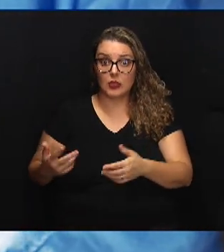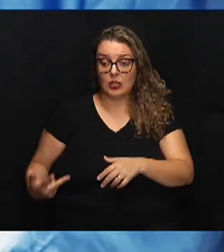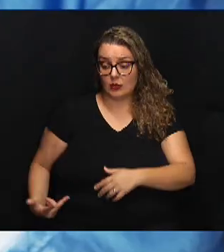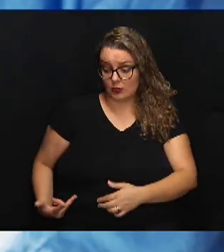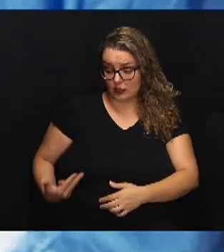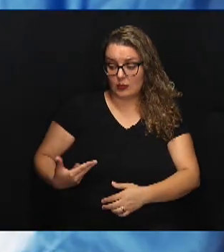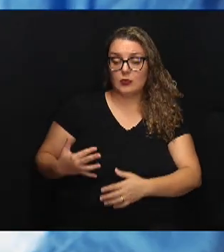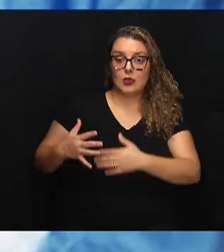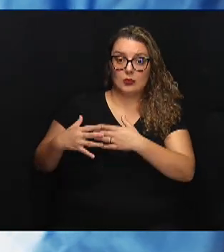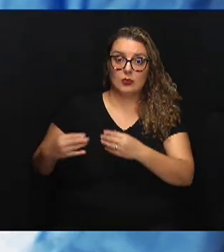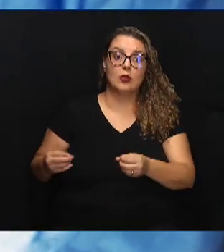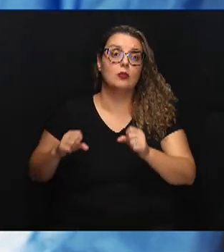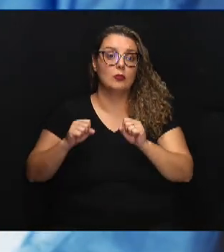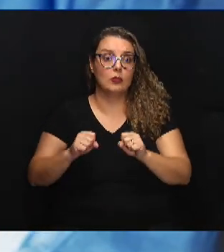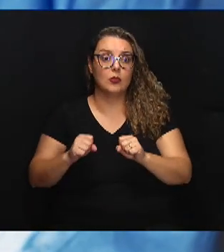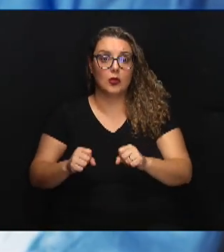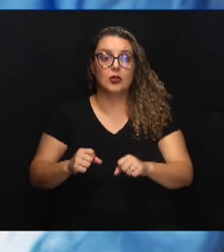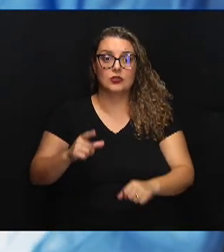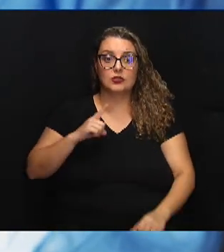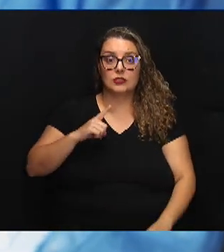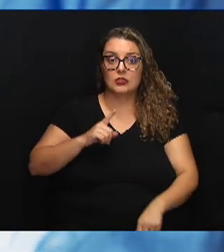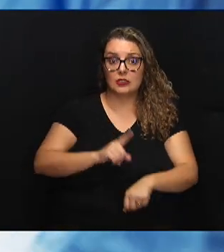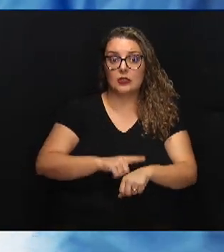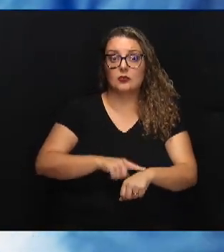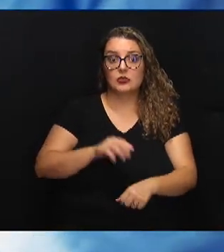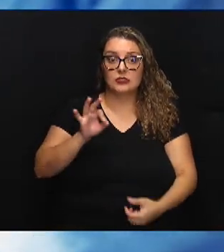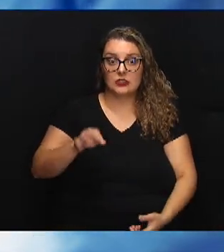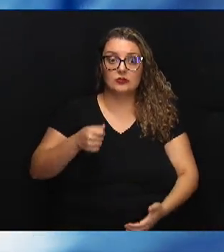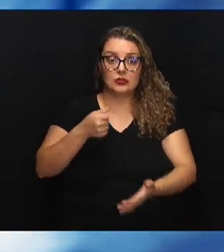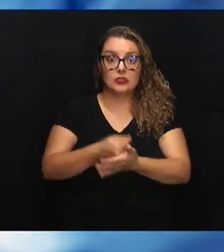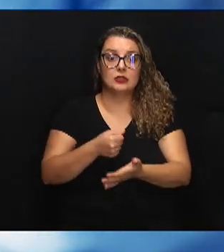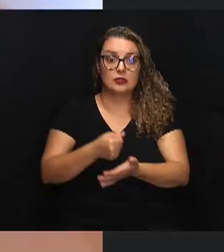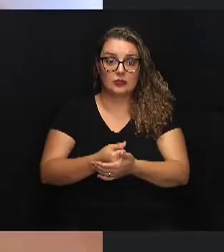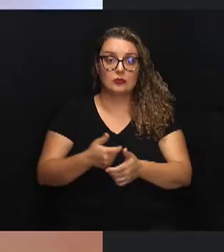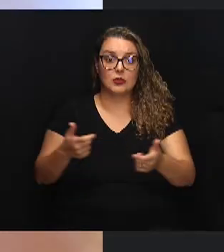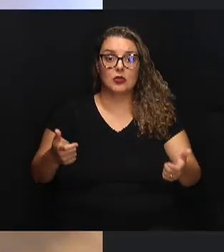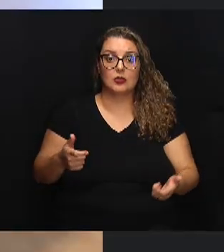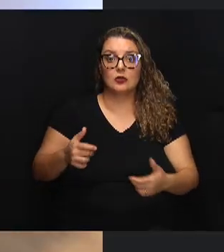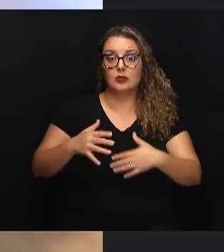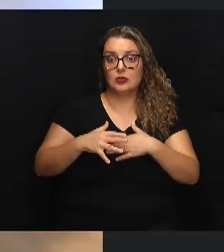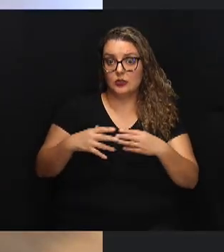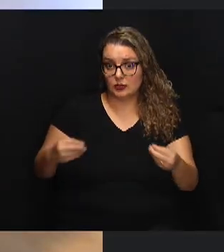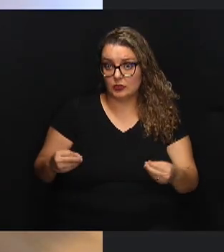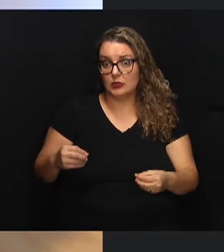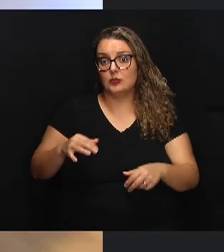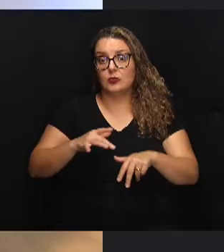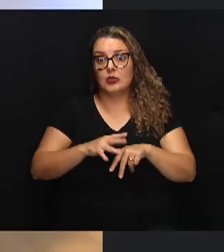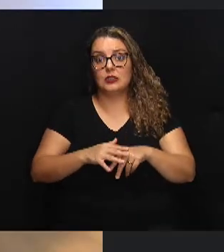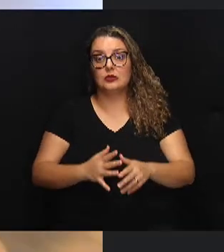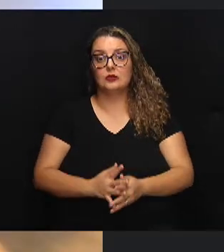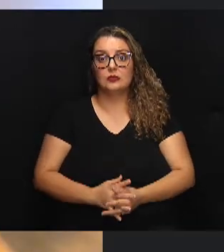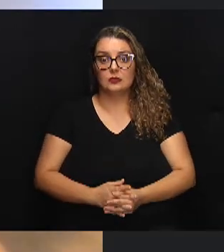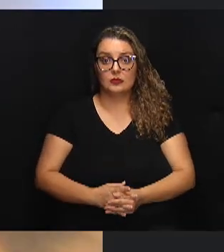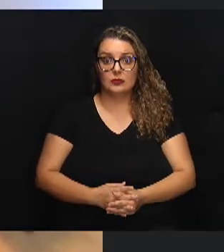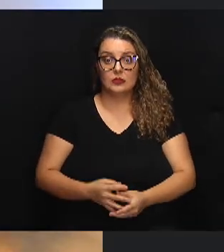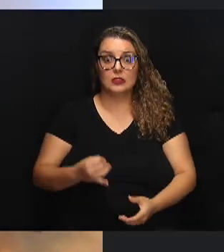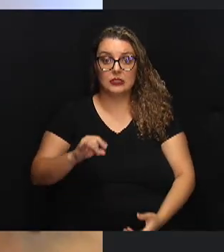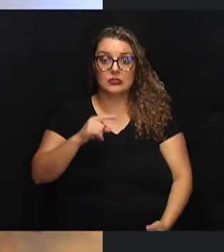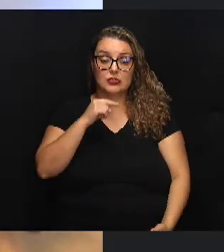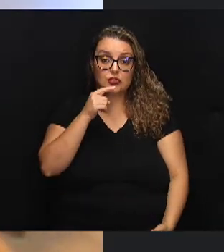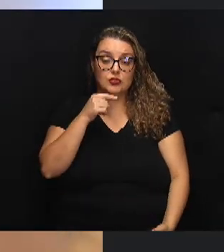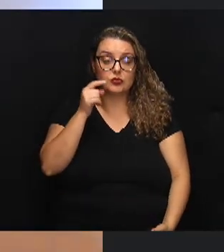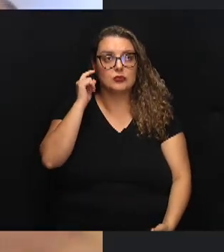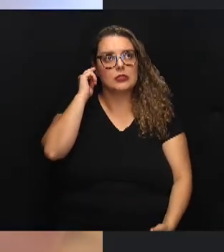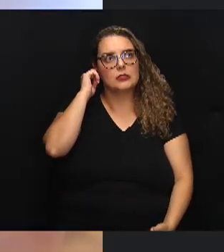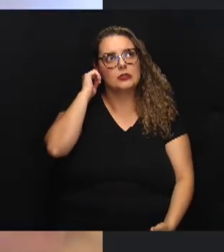intenção de cura, a gente pode estar ganhando tempo e garantindo maiores chances de cura para esse paciente. Se surge alguma dúvida no